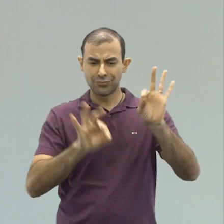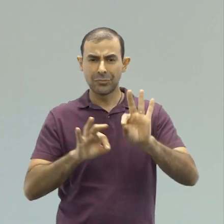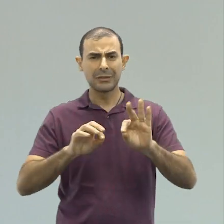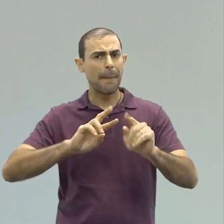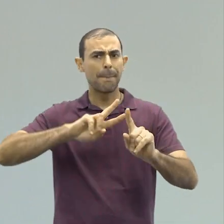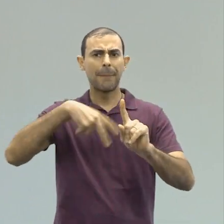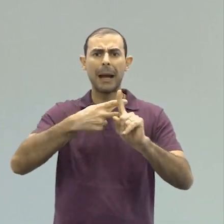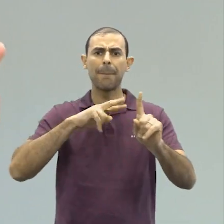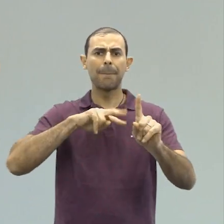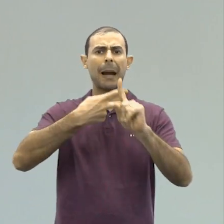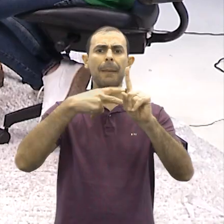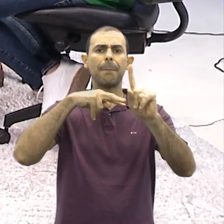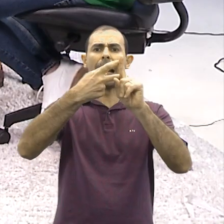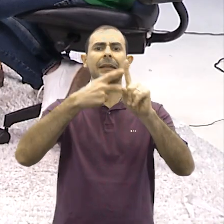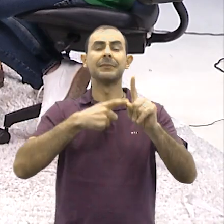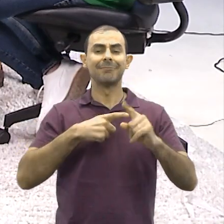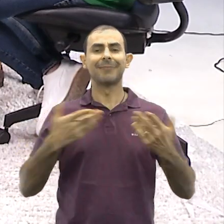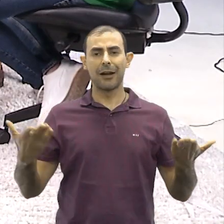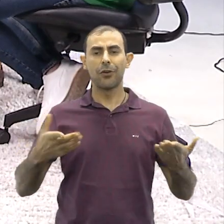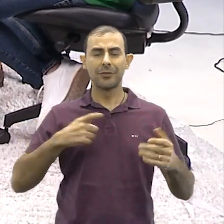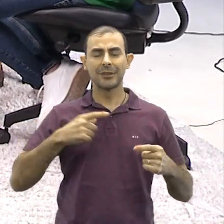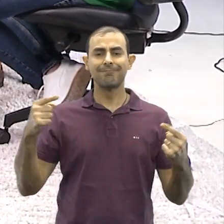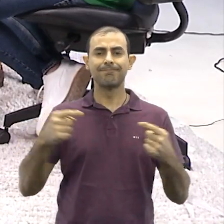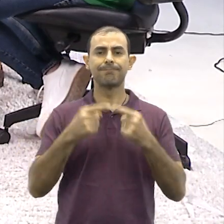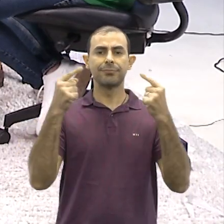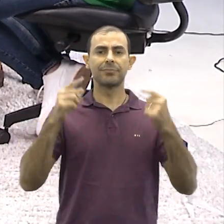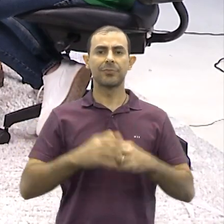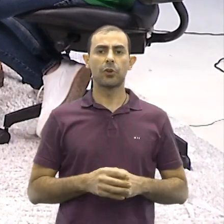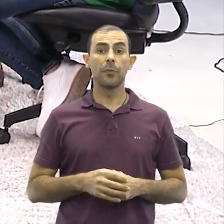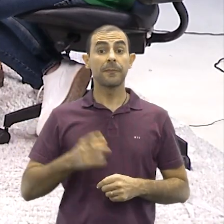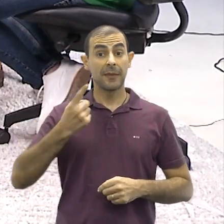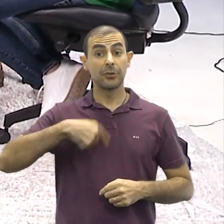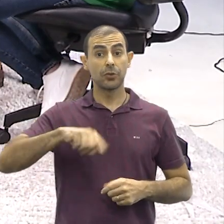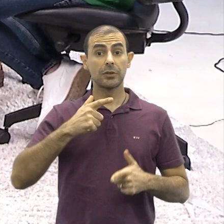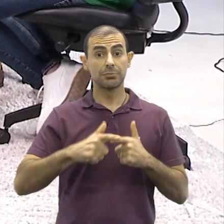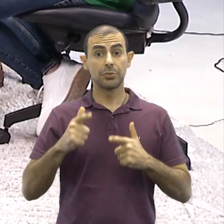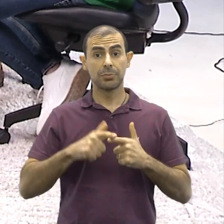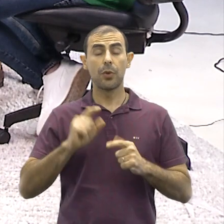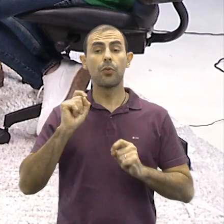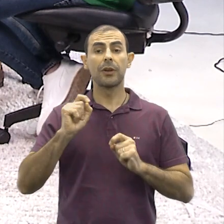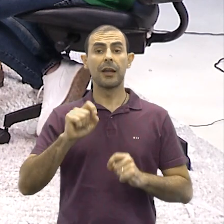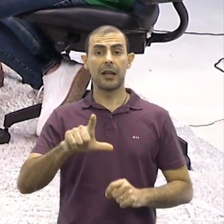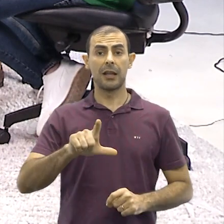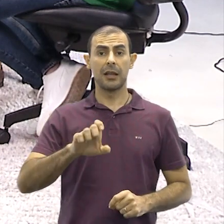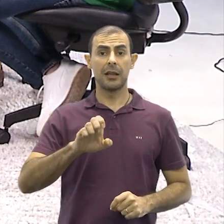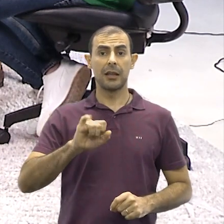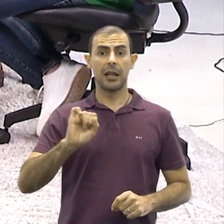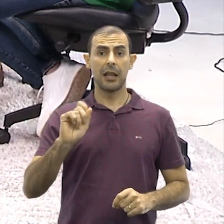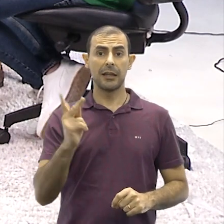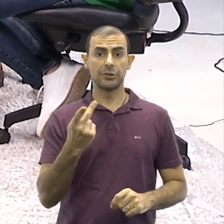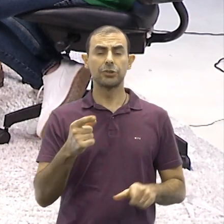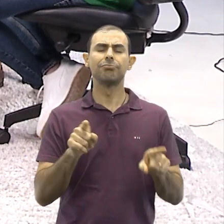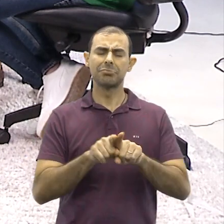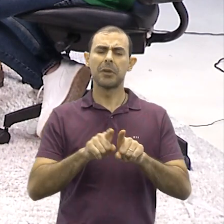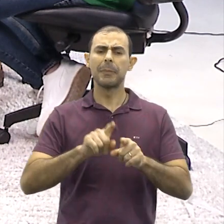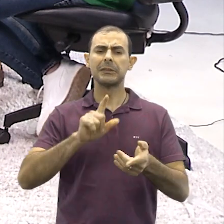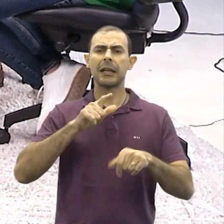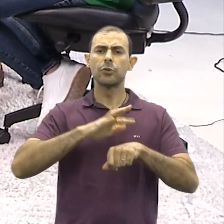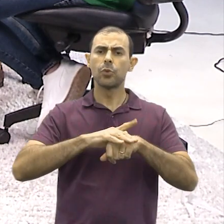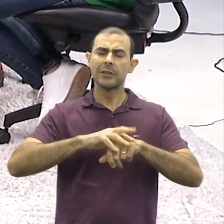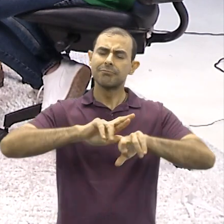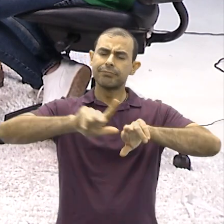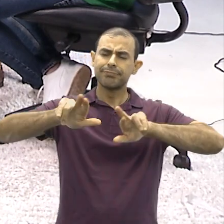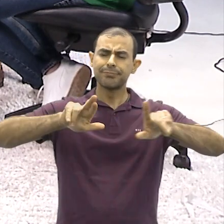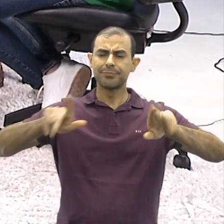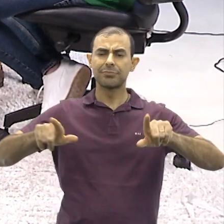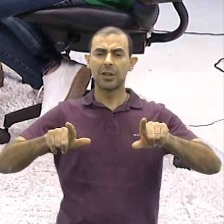e umidade, tudo que está acontecendo agora. Então, nós estamos tendo problema não só de leishmaniose, mas também das outras doenças humanas,